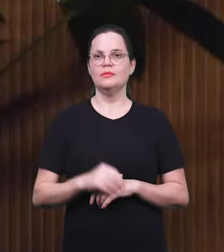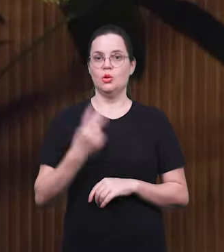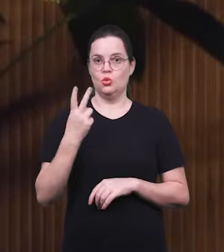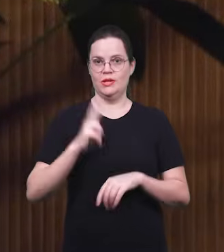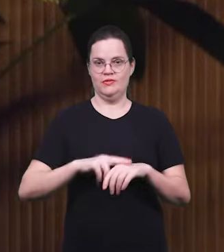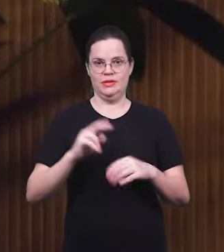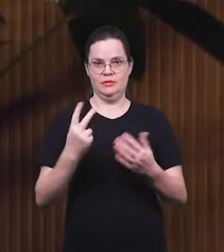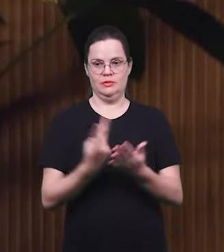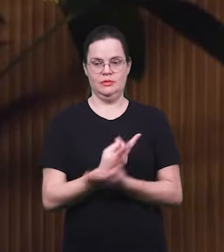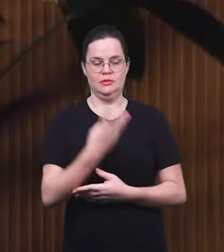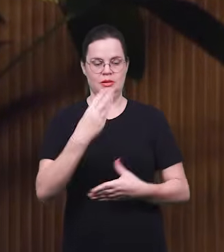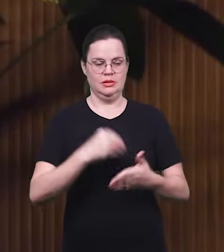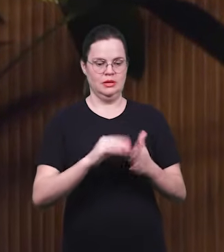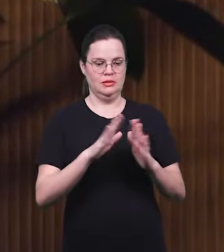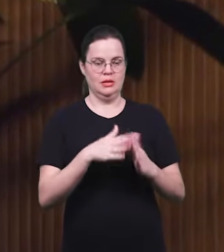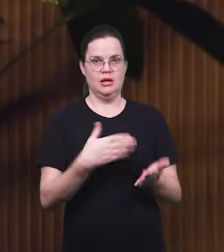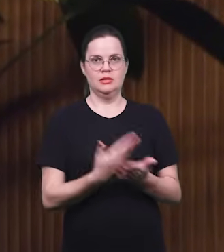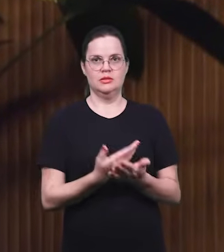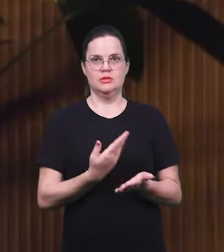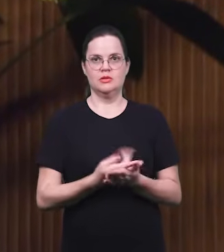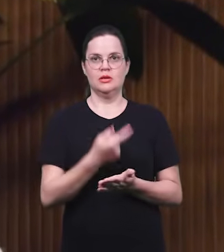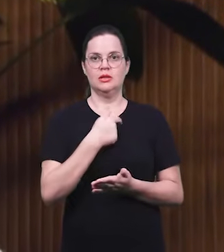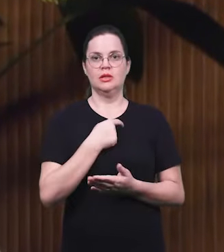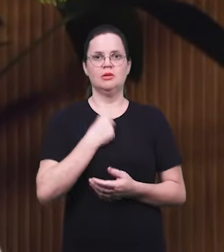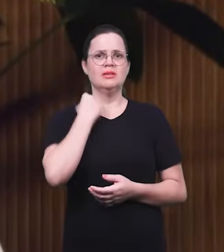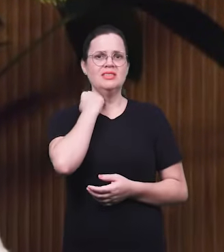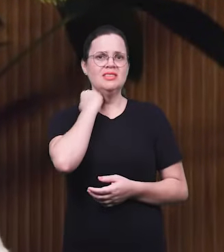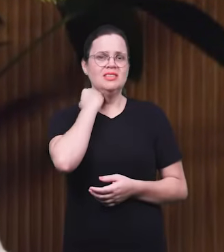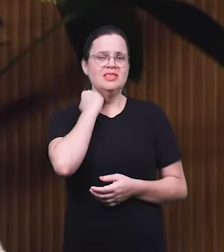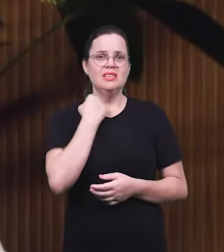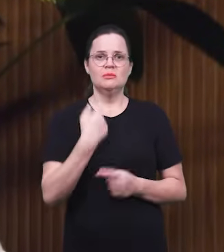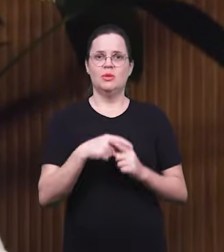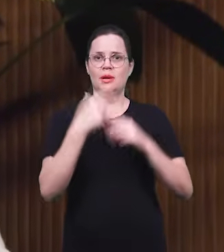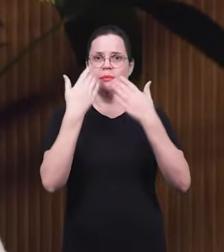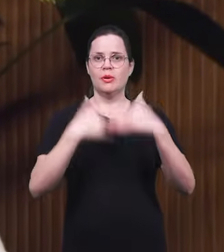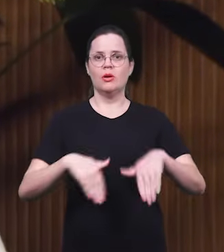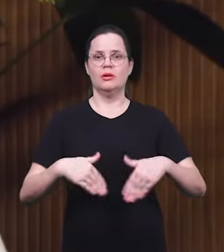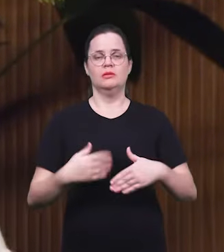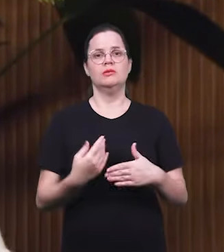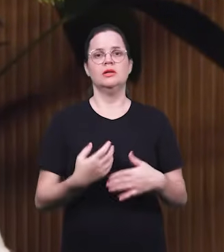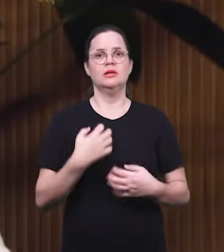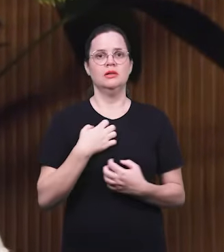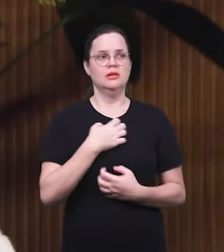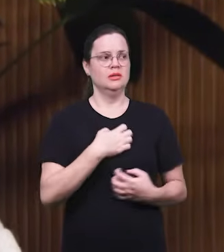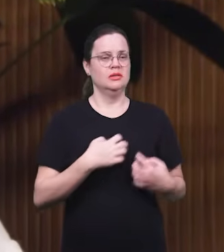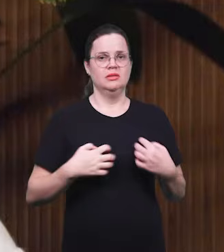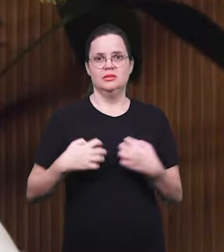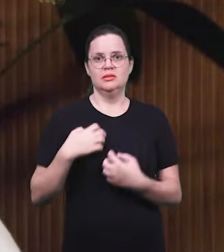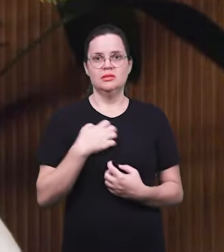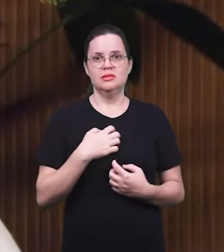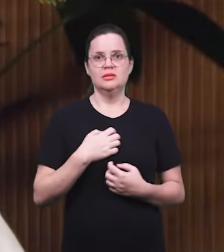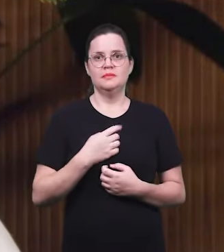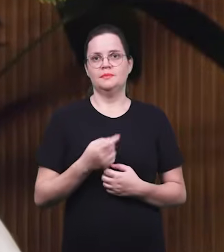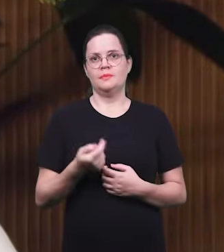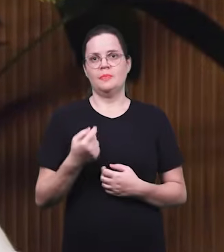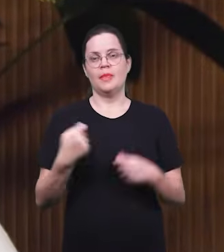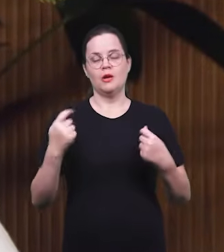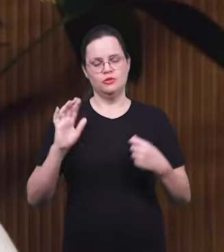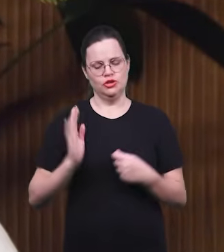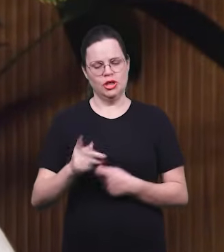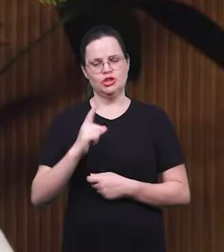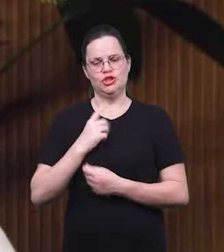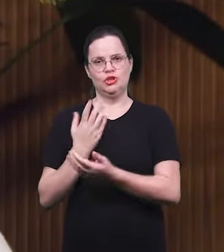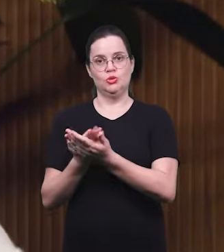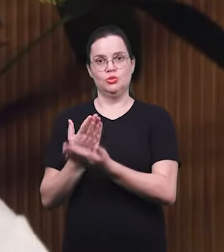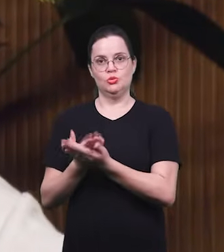foi na escola, quando eu estava muito tenso para a prova. E eu tinha